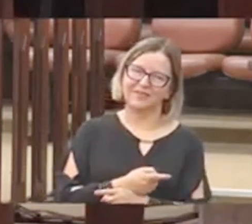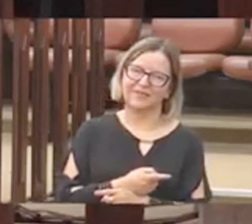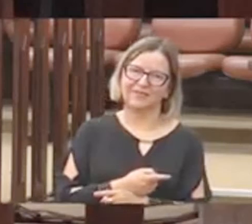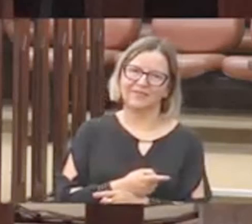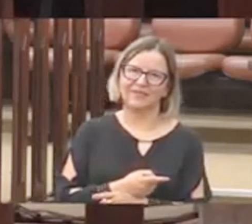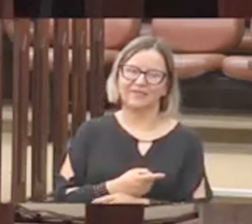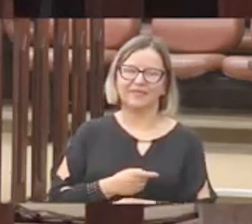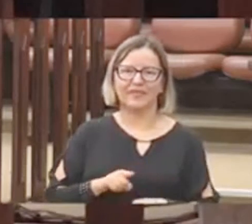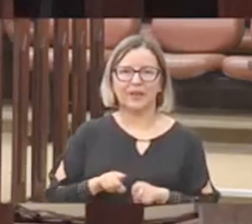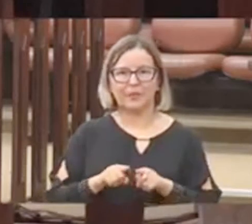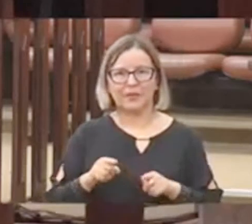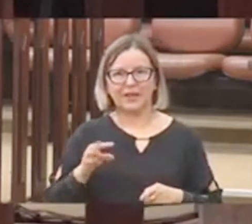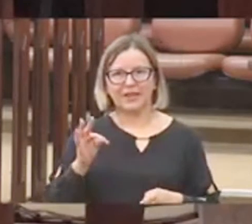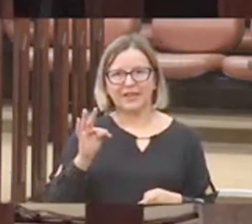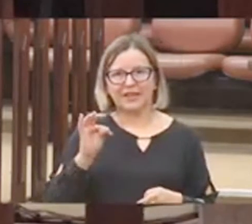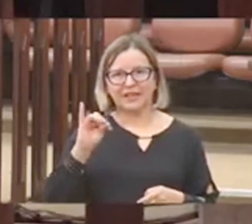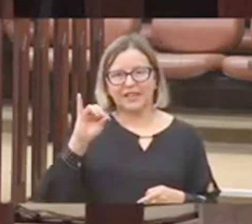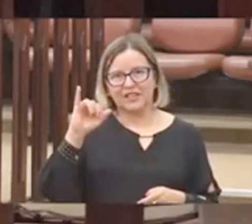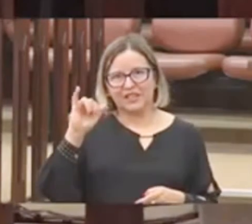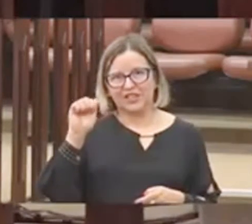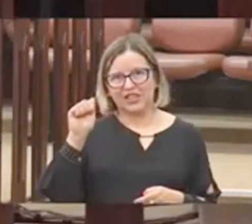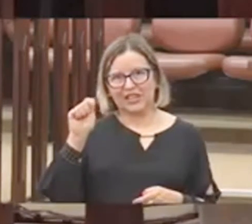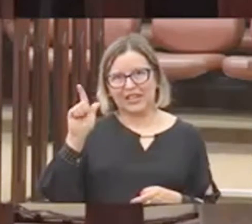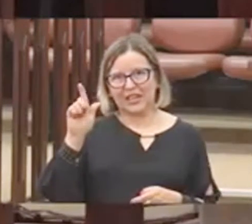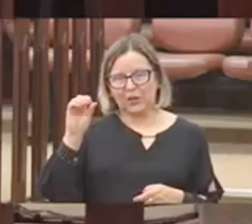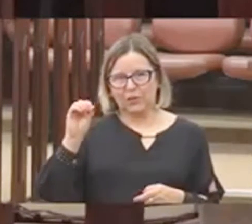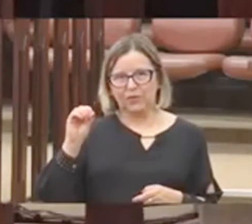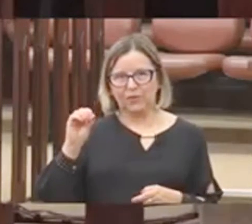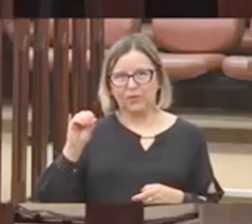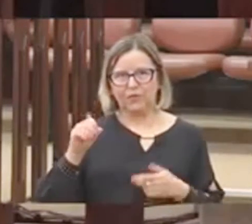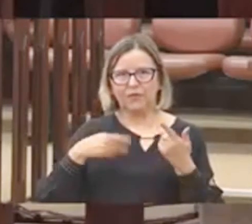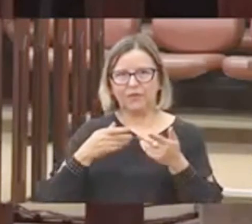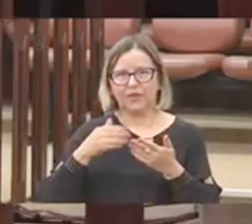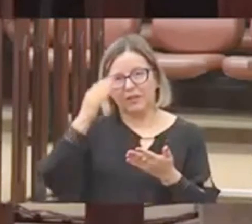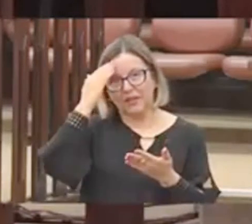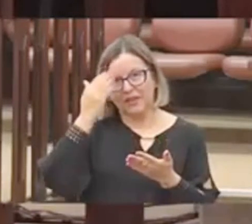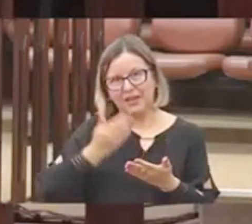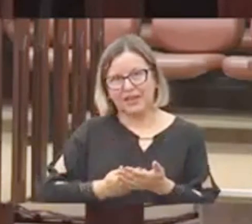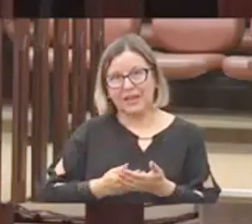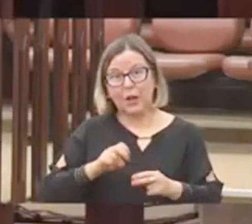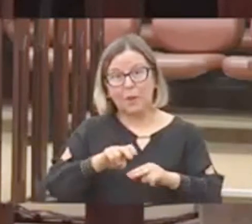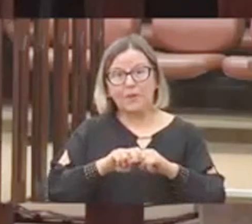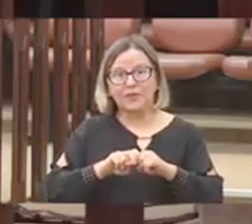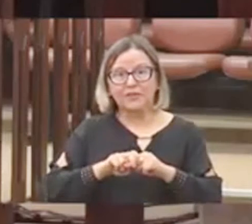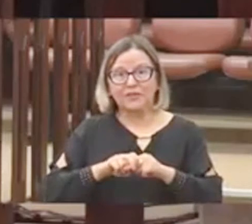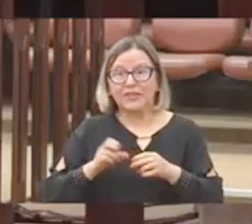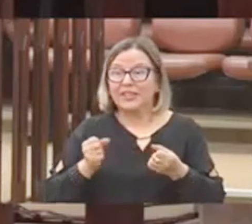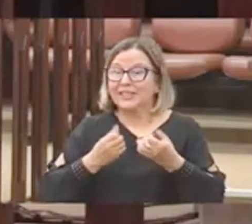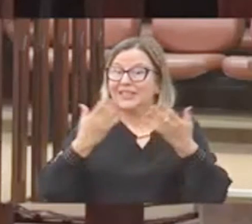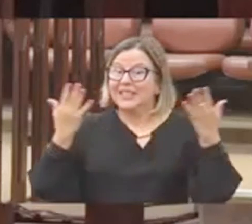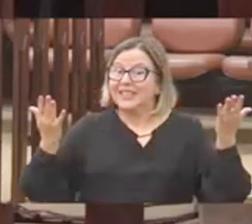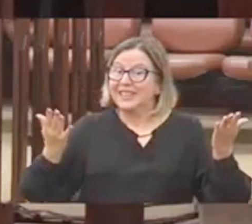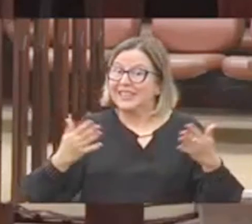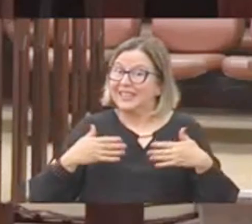Mas Tiago está dizendo, considere por motivo de grande alegria. Considere isso.